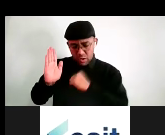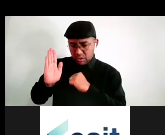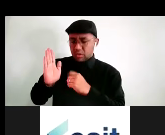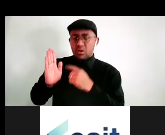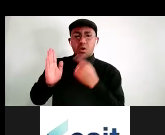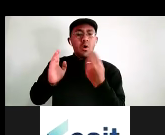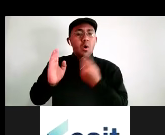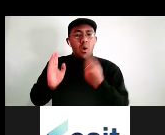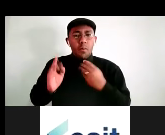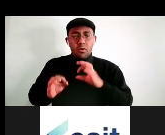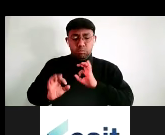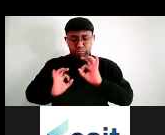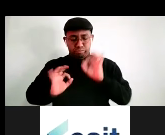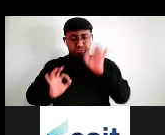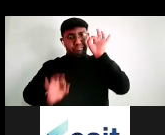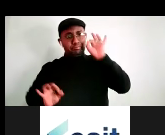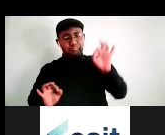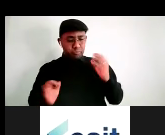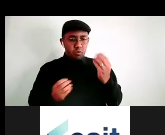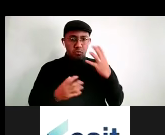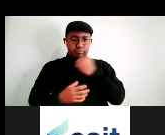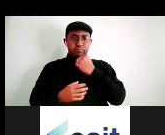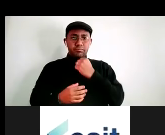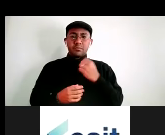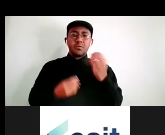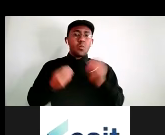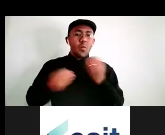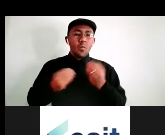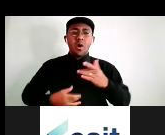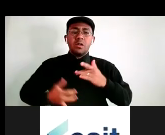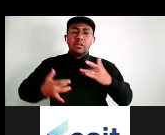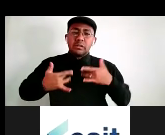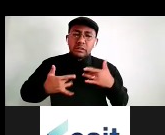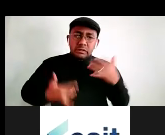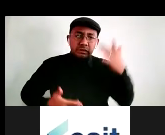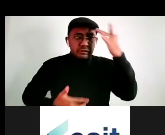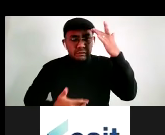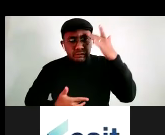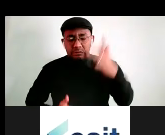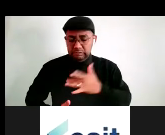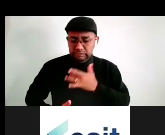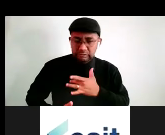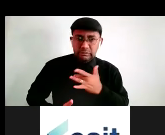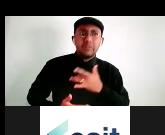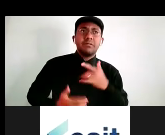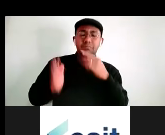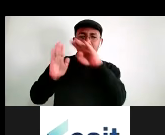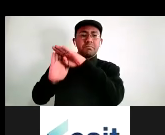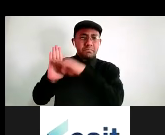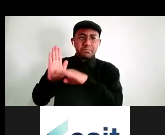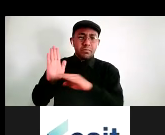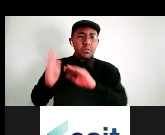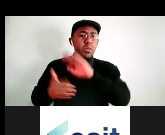se conhece, o que não se identifica, e se a pessoa não está informada de que nesses eventos massivos ou em outros eventos menores, onde